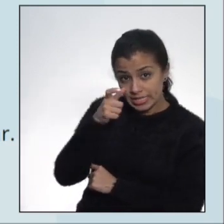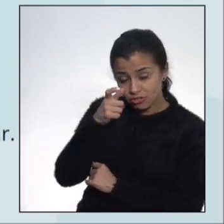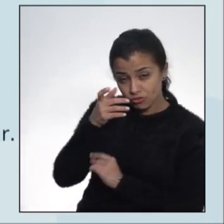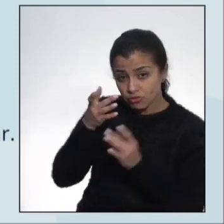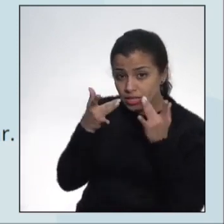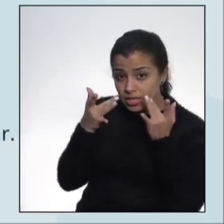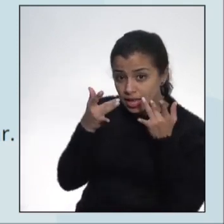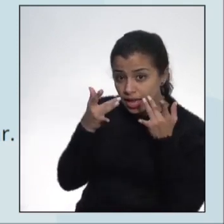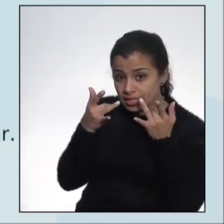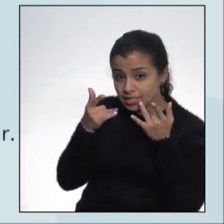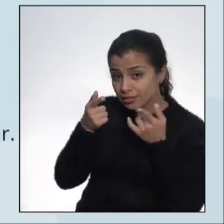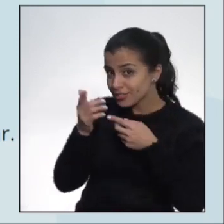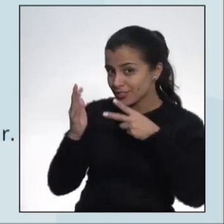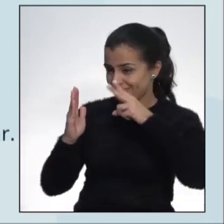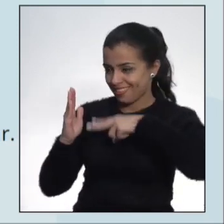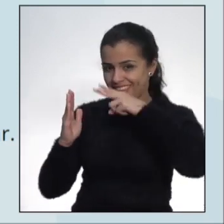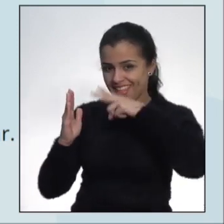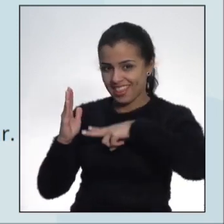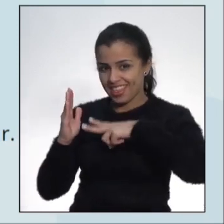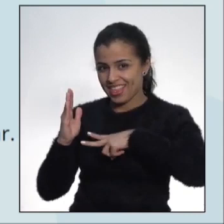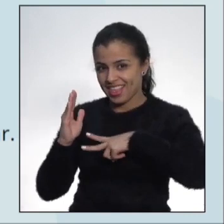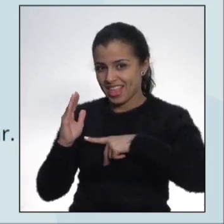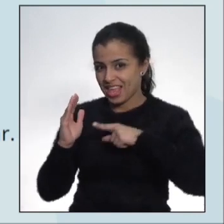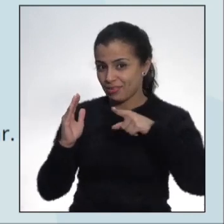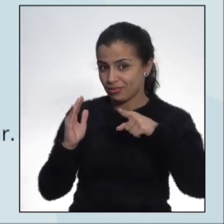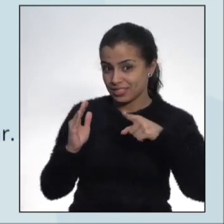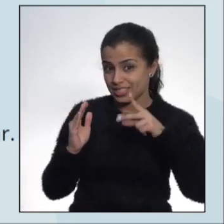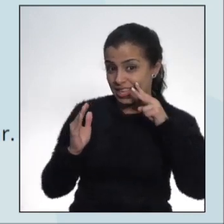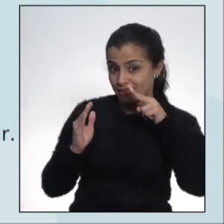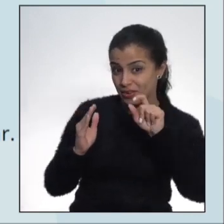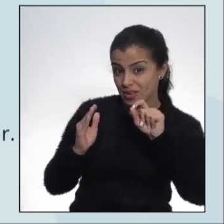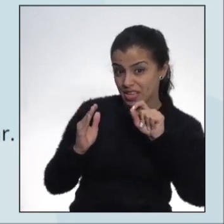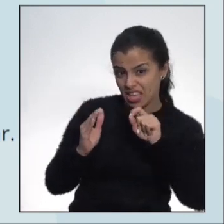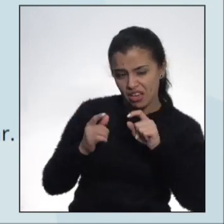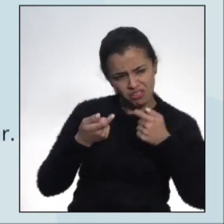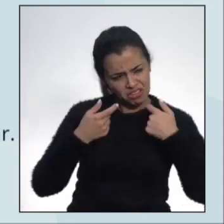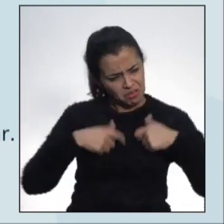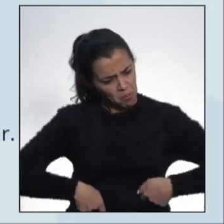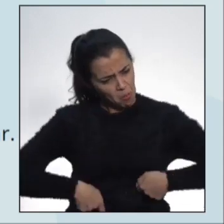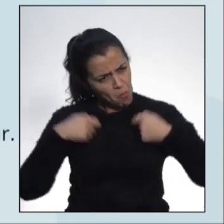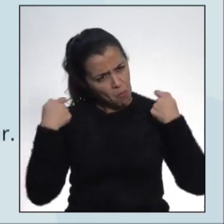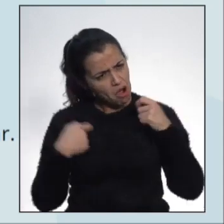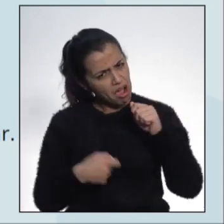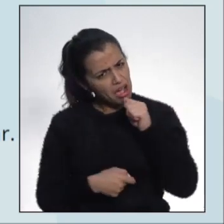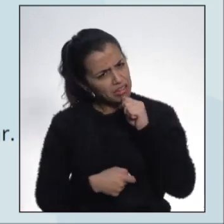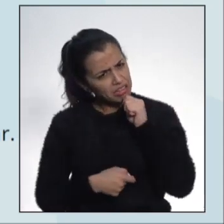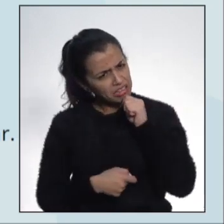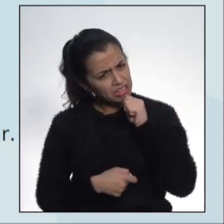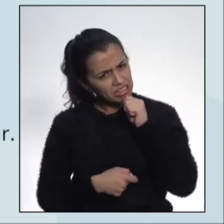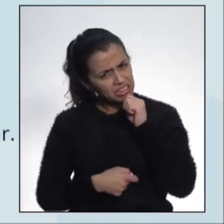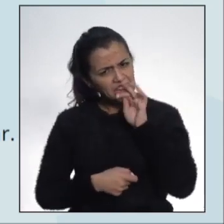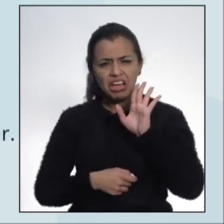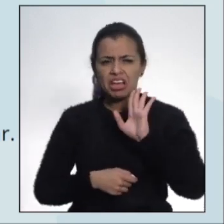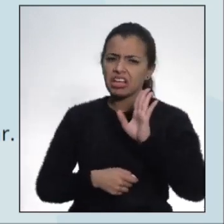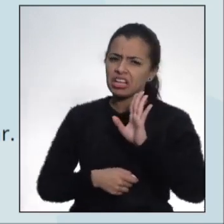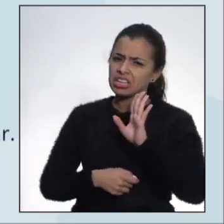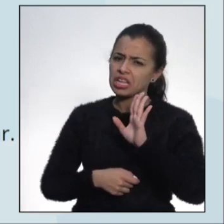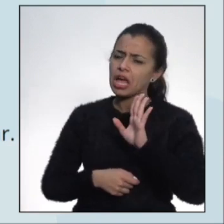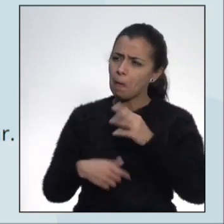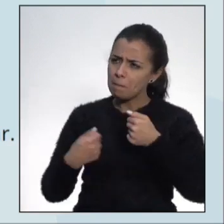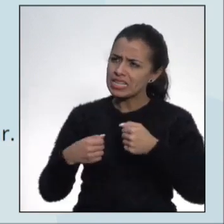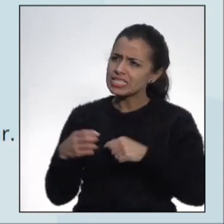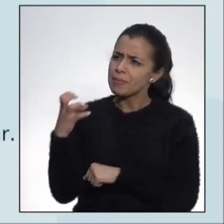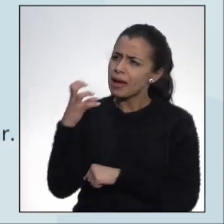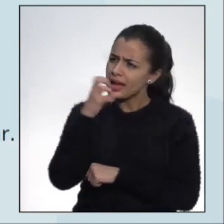apenas: ainda despido, senhor Ambrósio, são 9 horas, e o ofício de ramos principia às 10h30. É preciso ir mais cedo para tomarmos lugar,